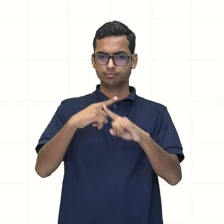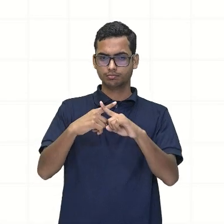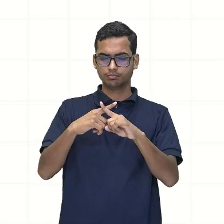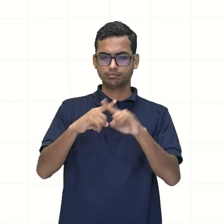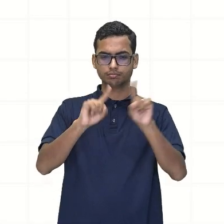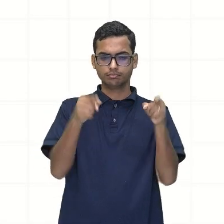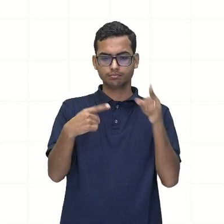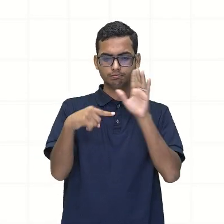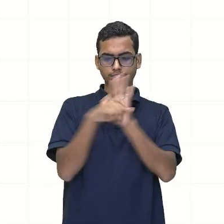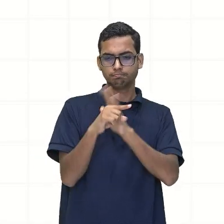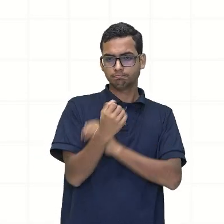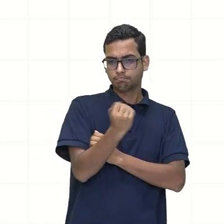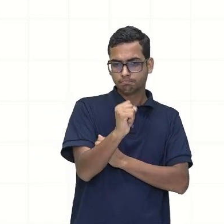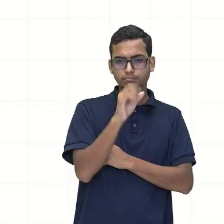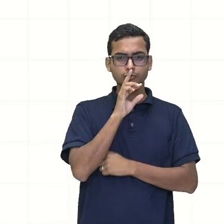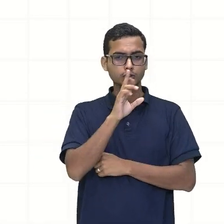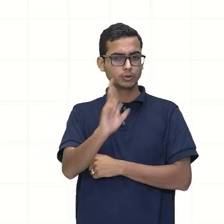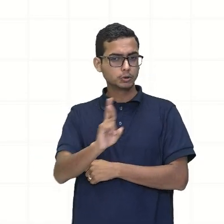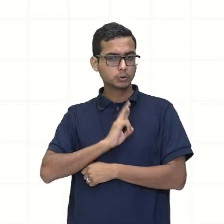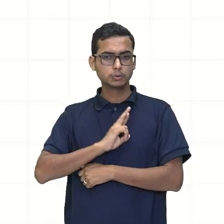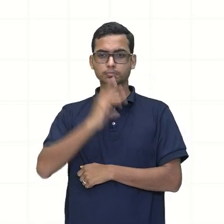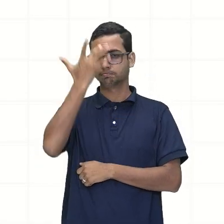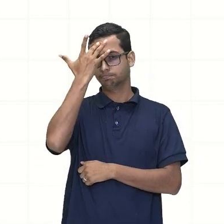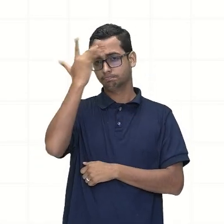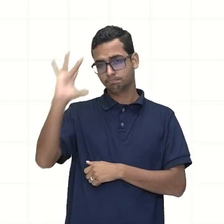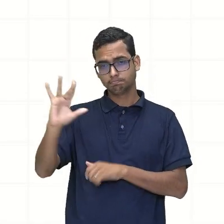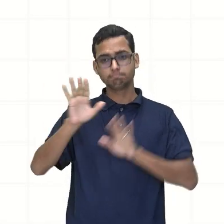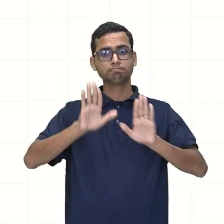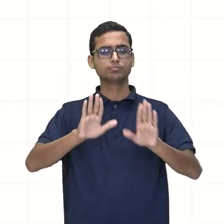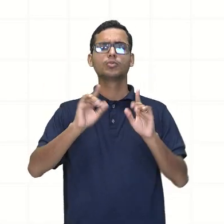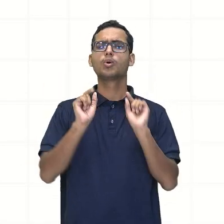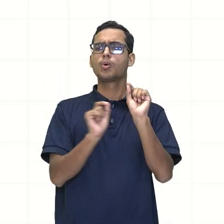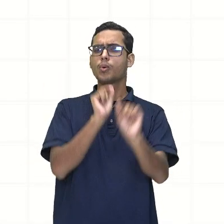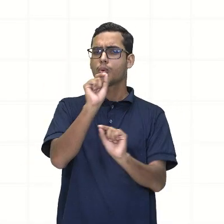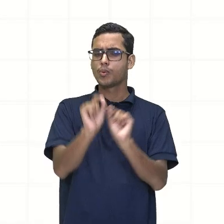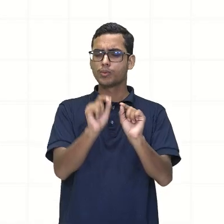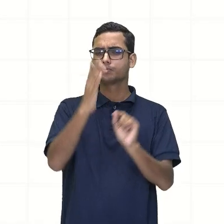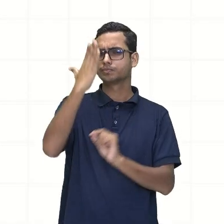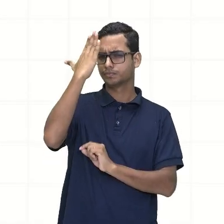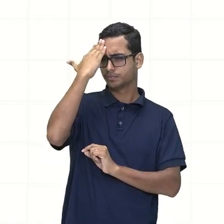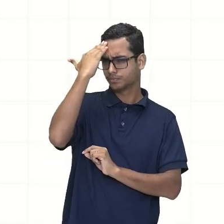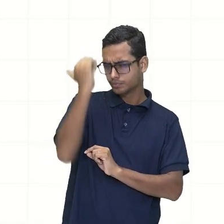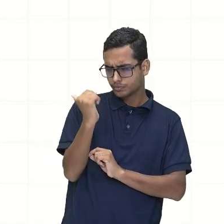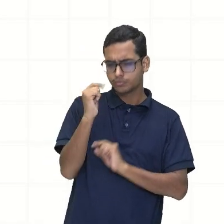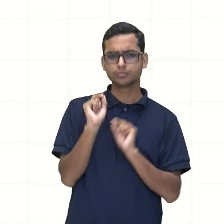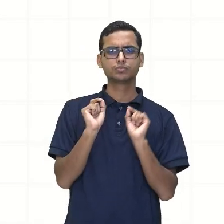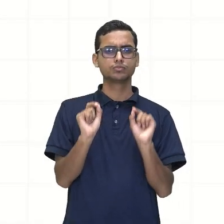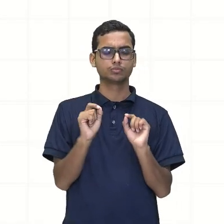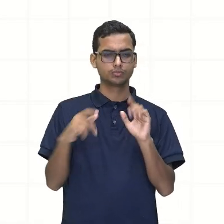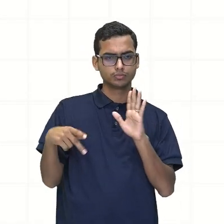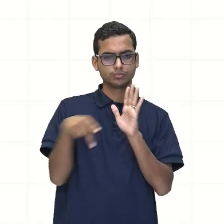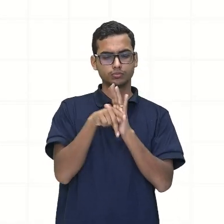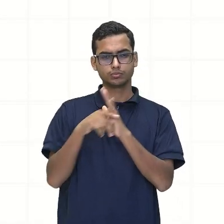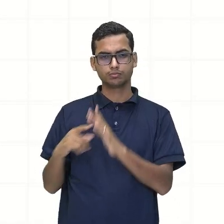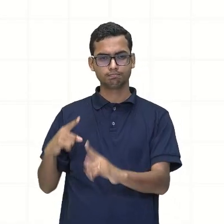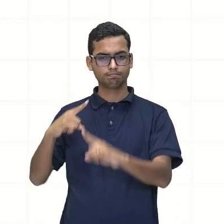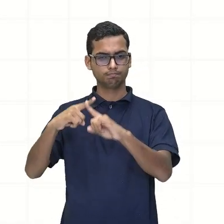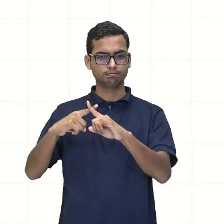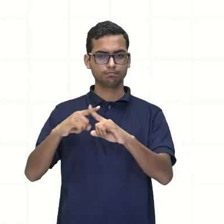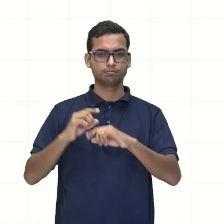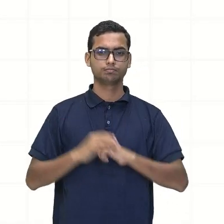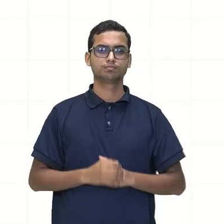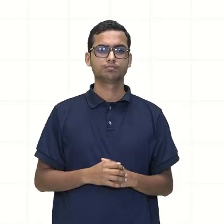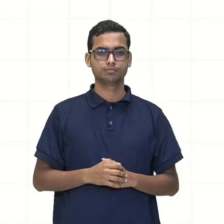sei, professora, eu também não sei. Mas de uma coisa eu já sei. A gente está multiplicando aqui, ó,